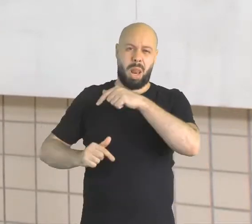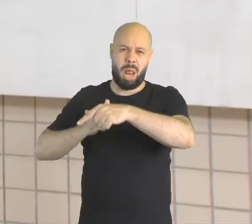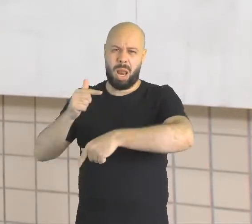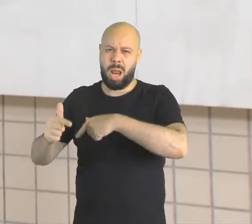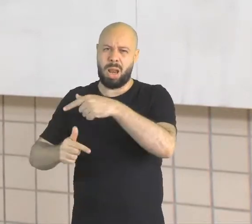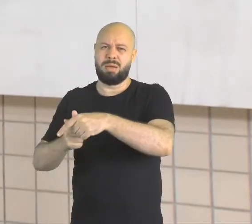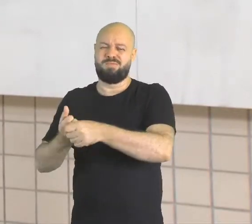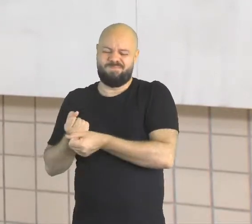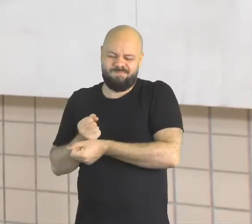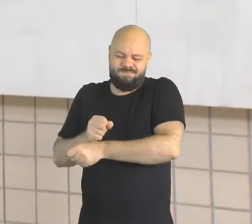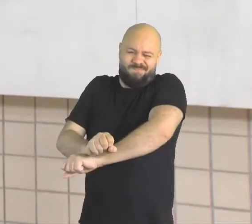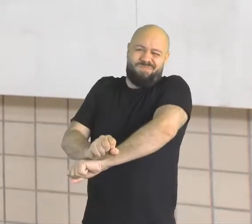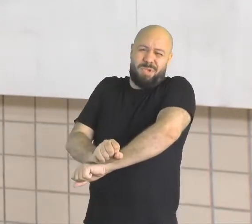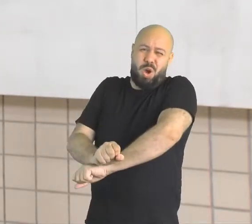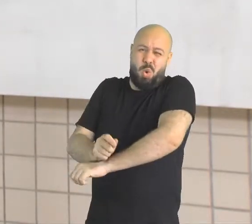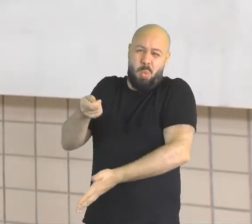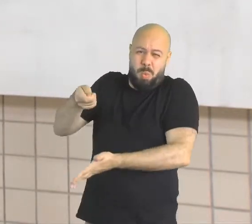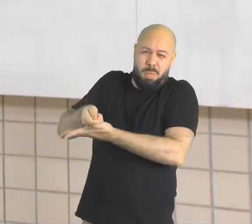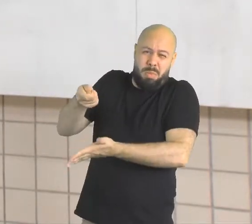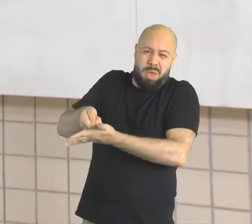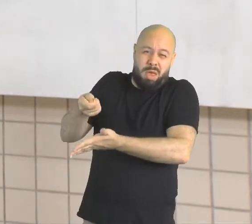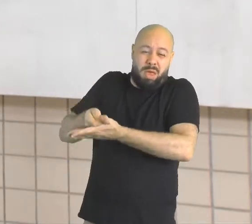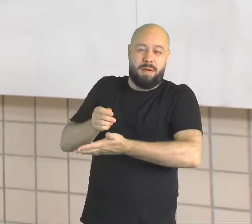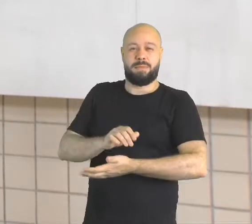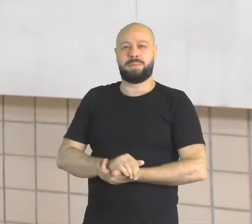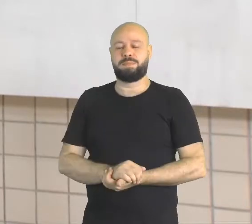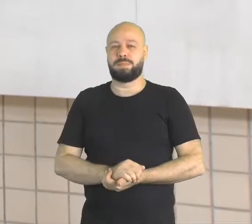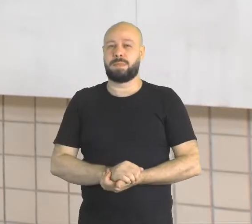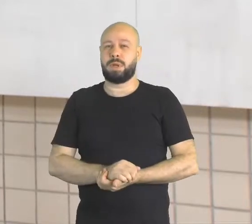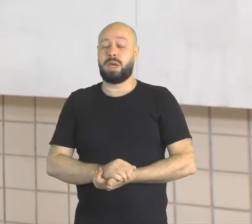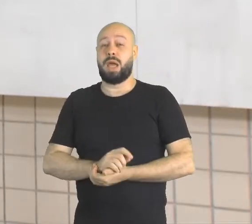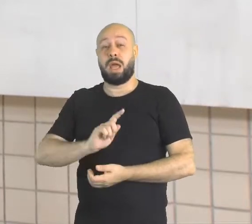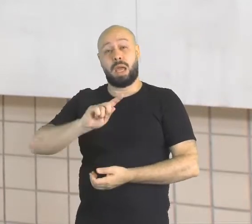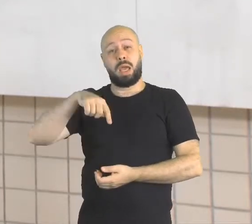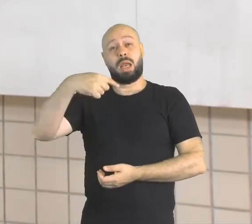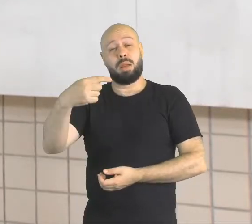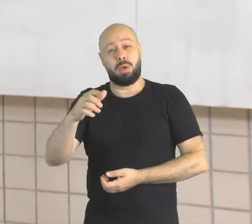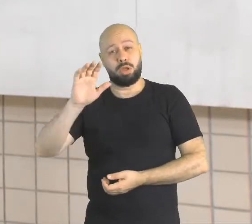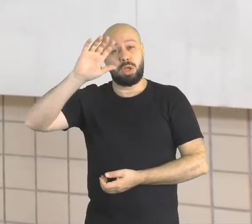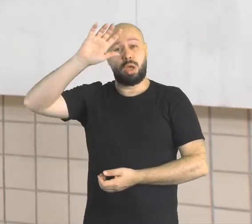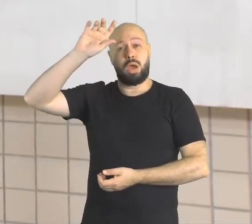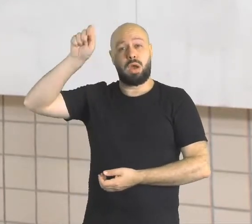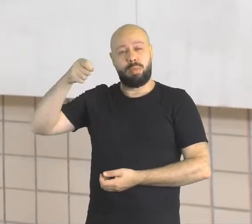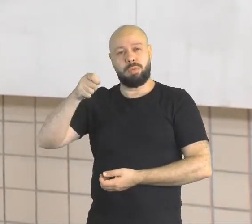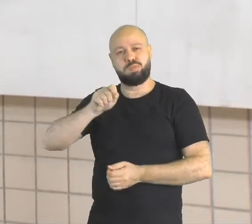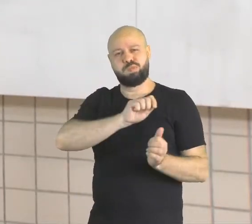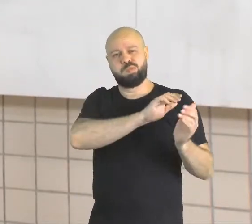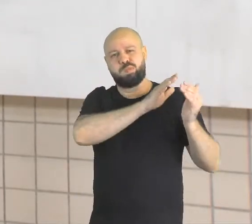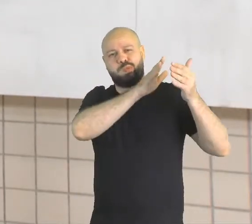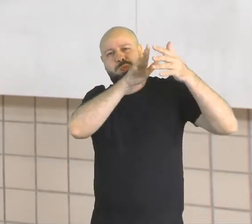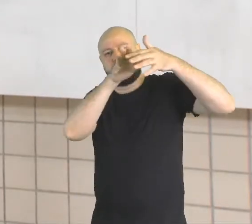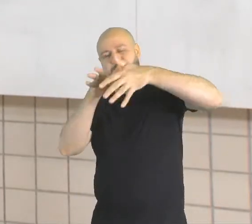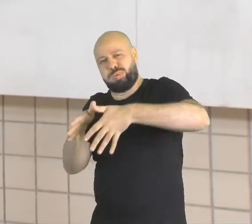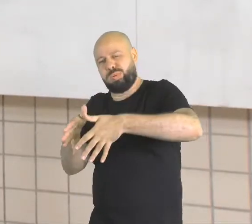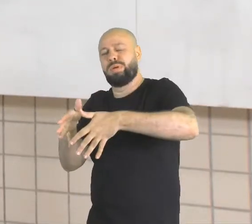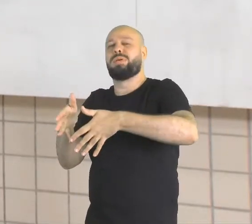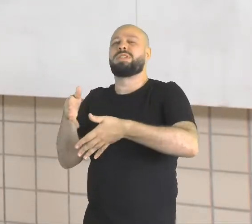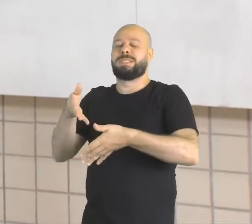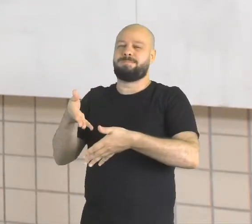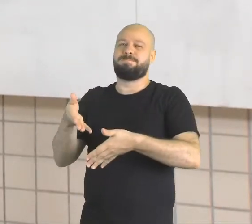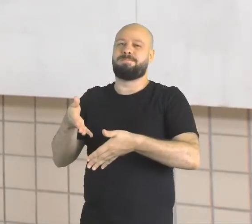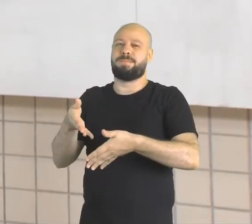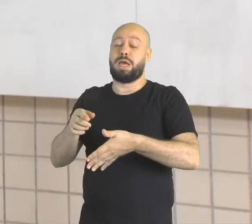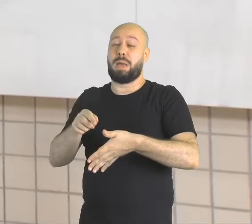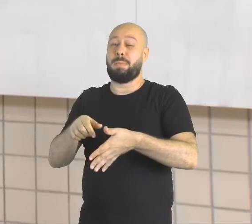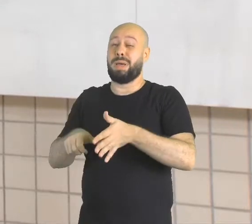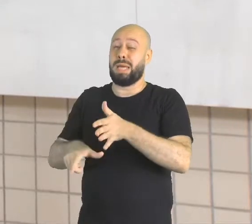forma compulsória, foi o nativo. Depois que veio a escravidão africana, os nativos foram a primeira mão de